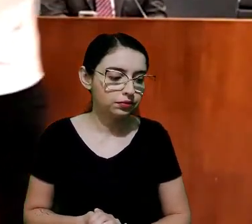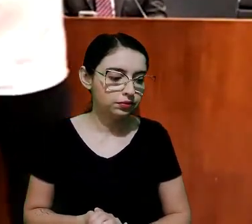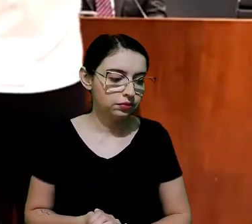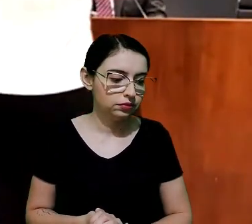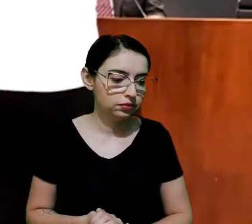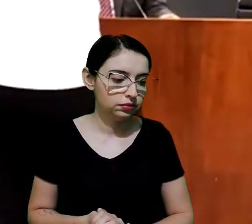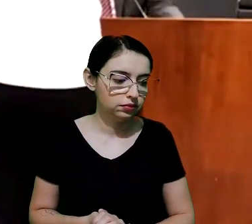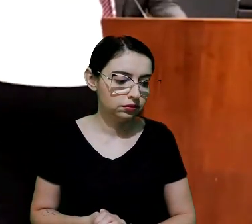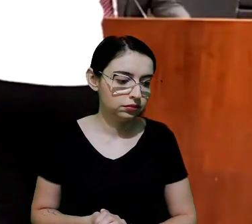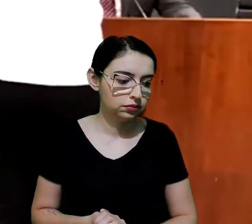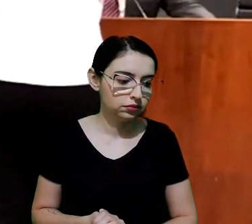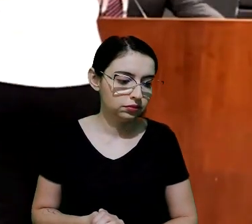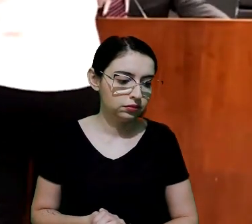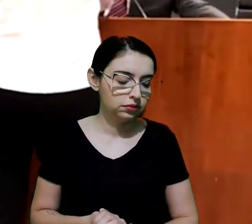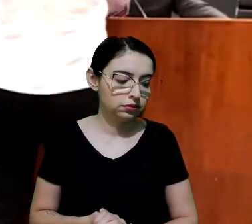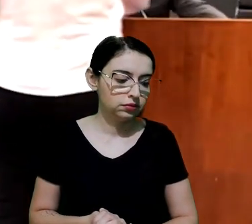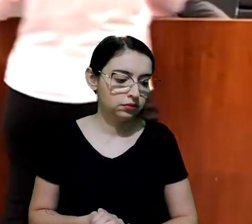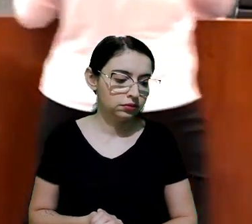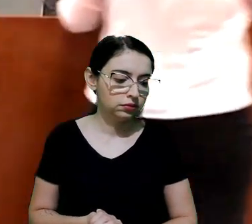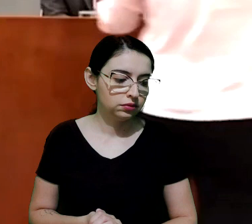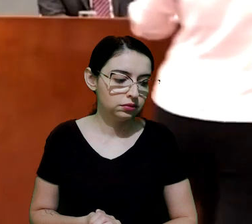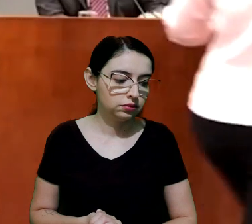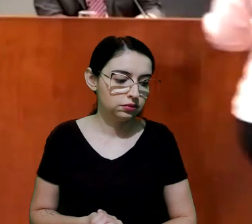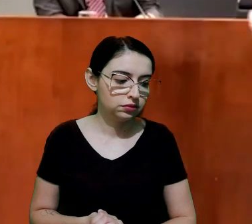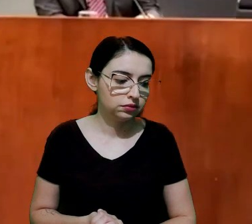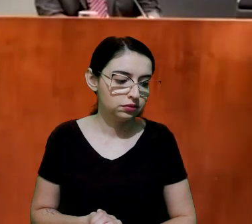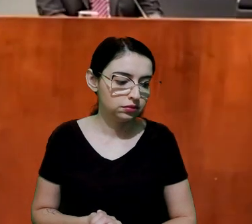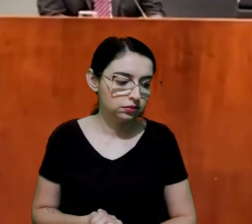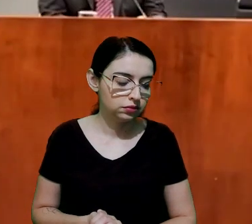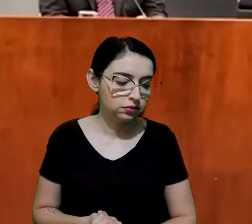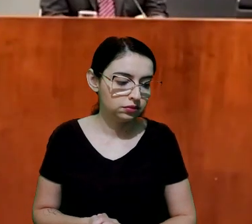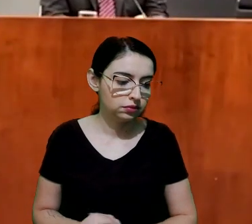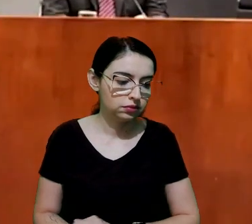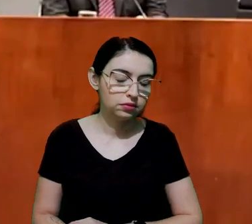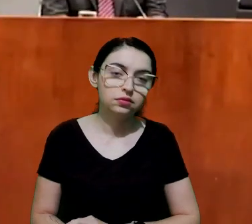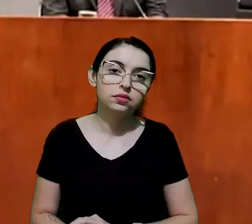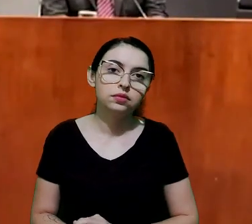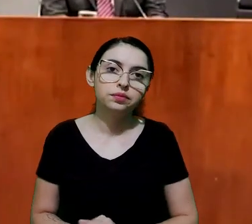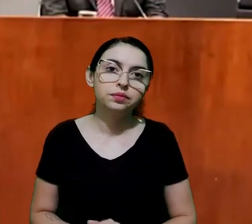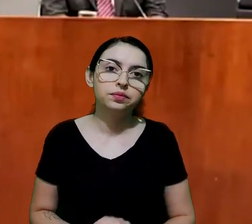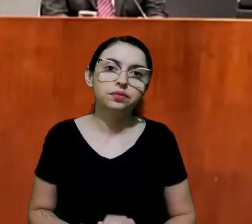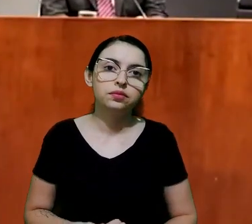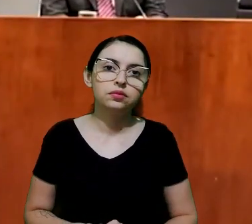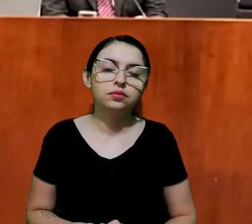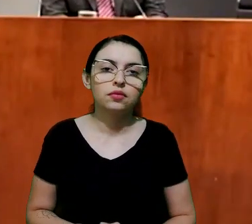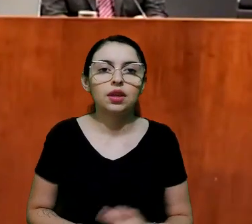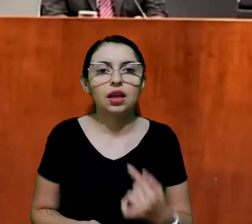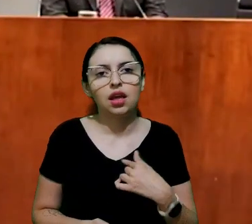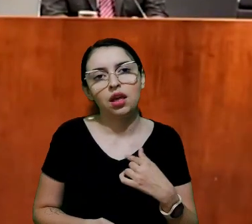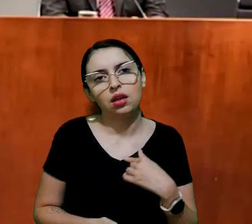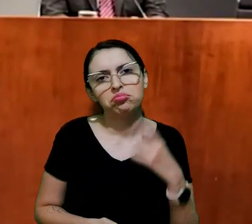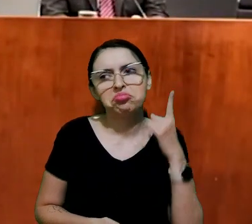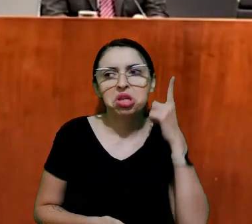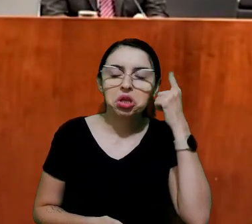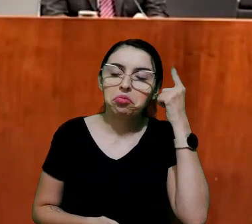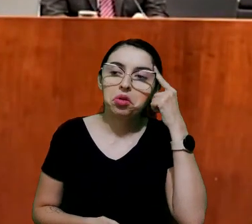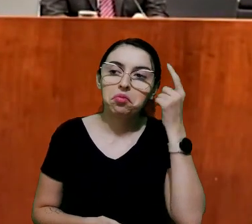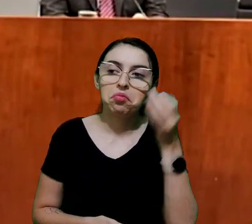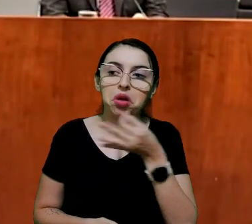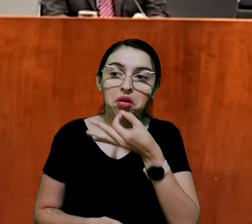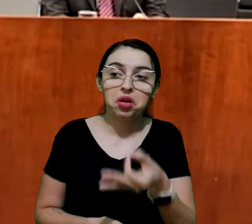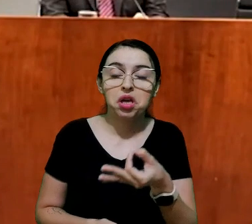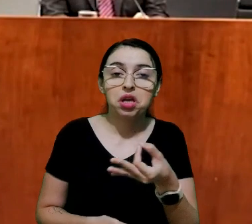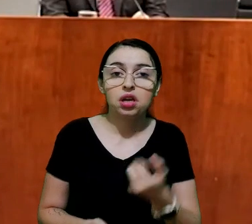Pode ser, posso pôr ali no cantinho. Entrou uma perguntinha. Então, a mim me parece que esta é uma questão que